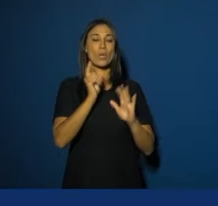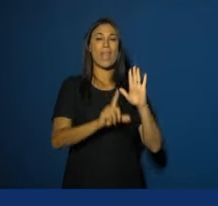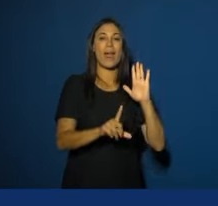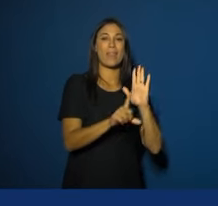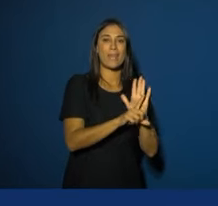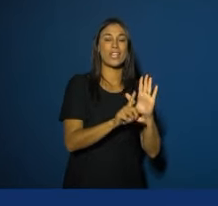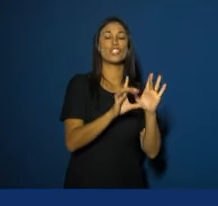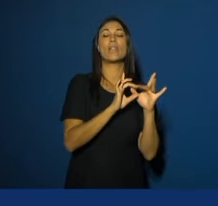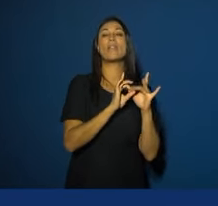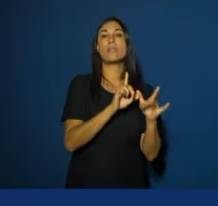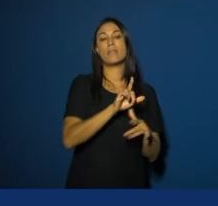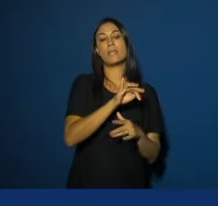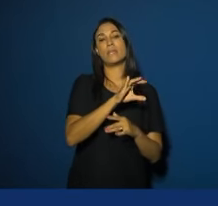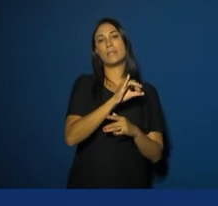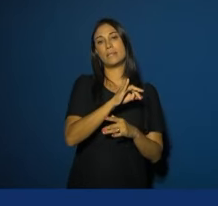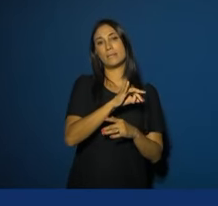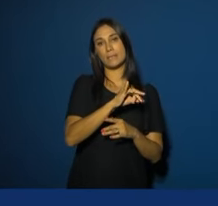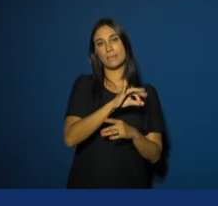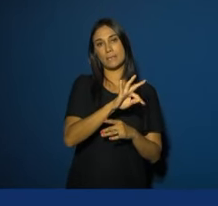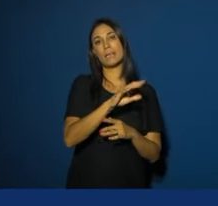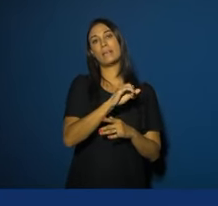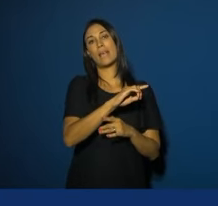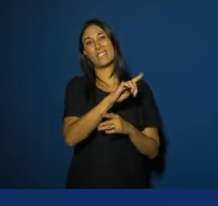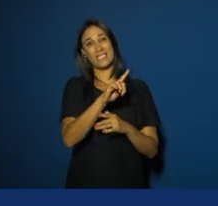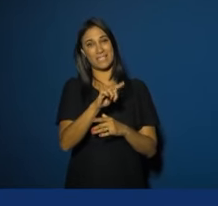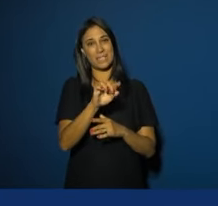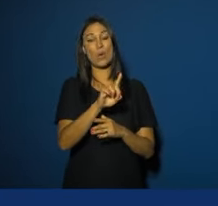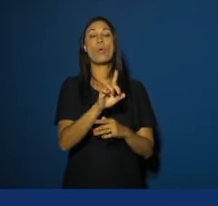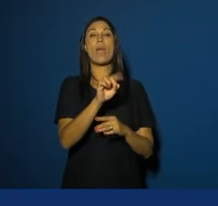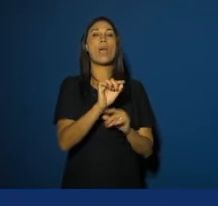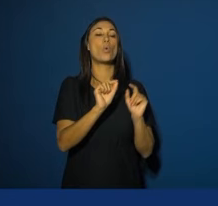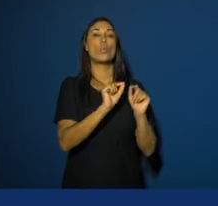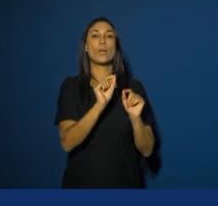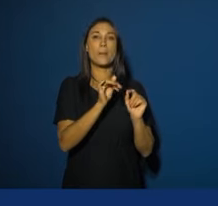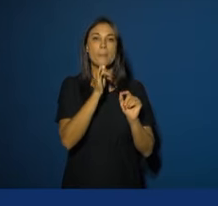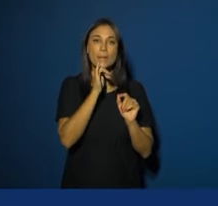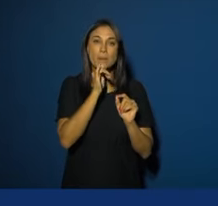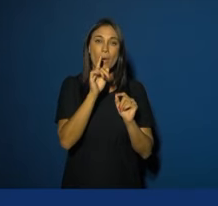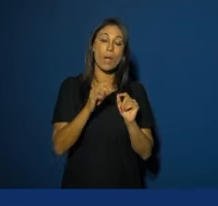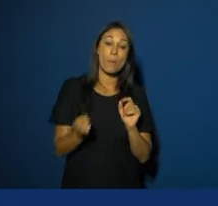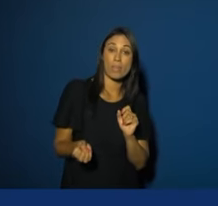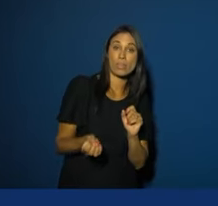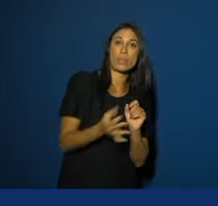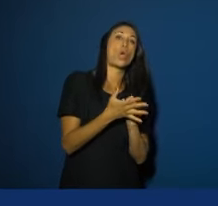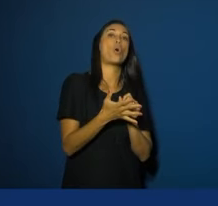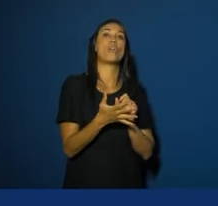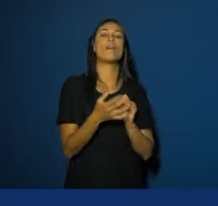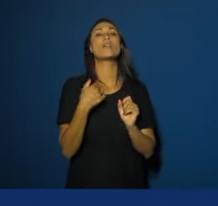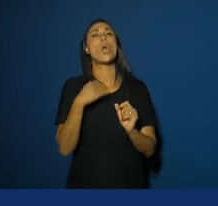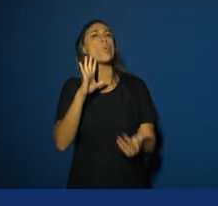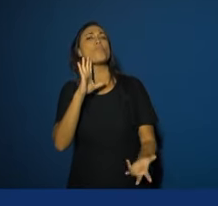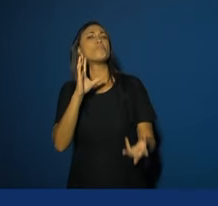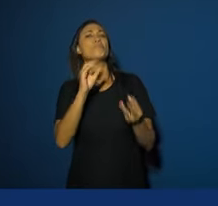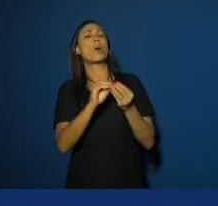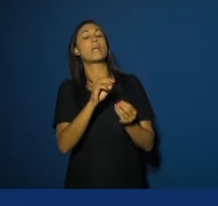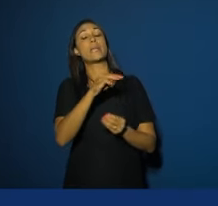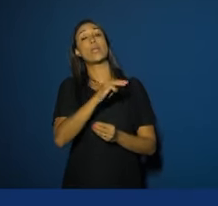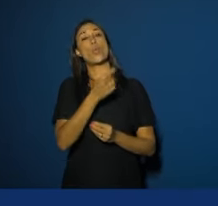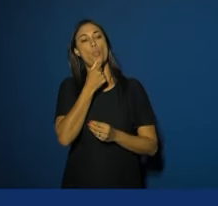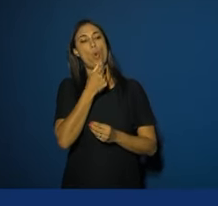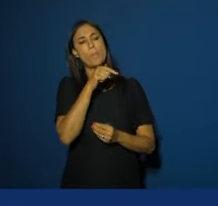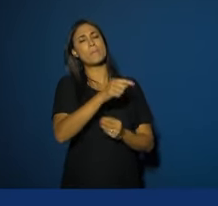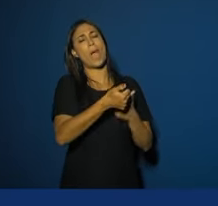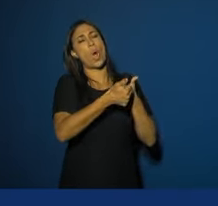relicitação e a lei de relicitação é despeito de ter sido uma inovação interessante Eu presumo que Mansueto